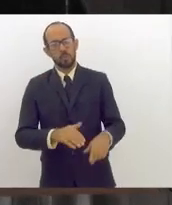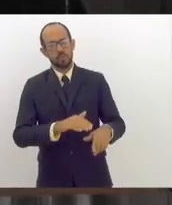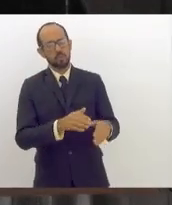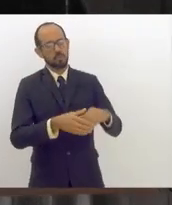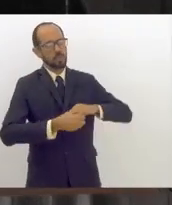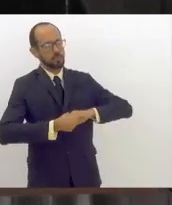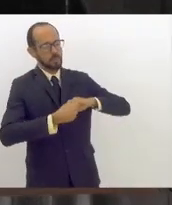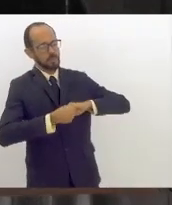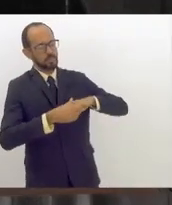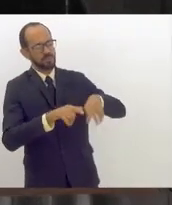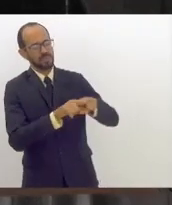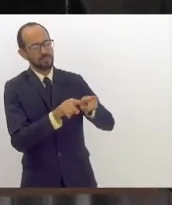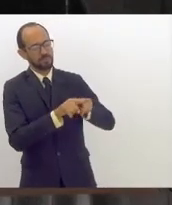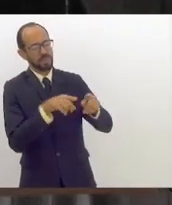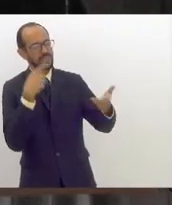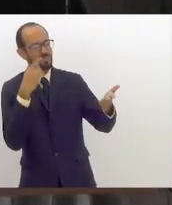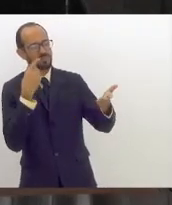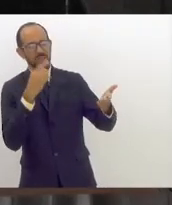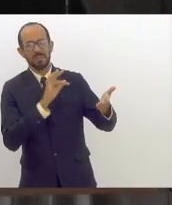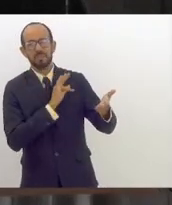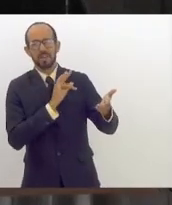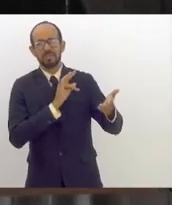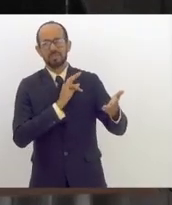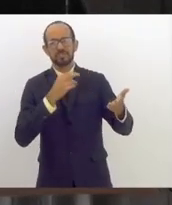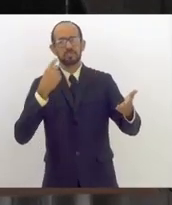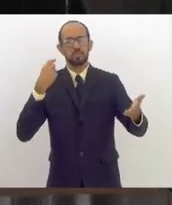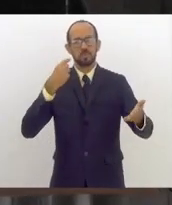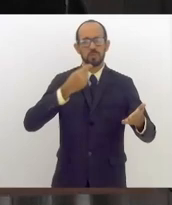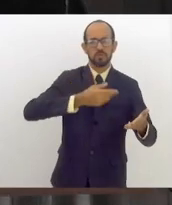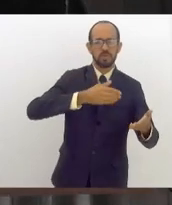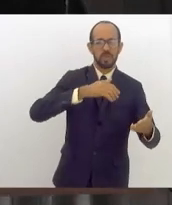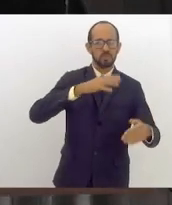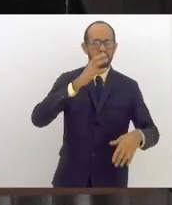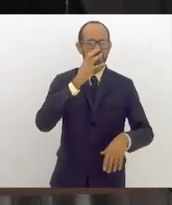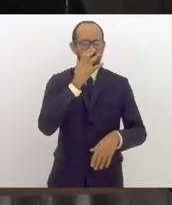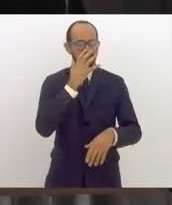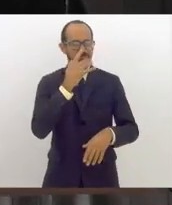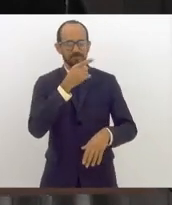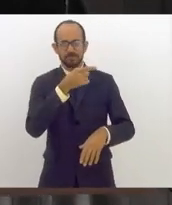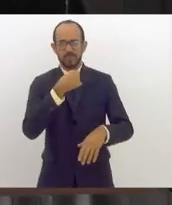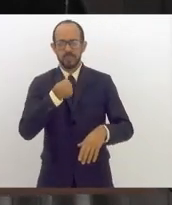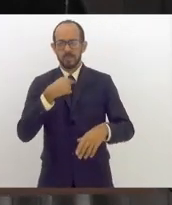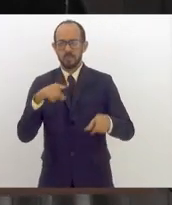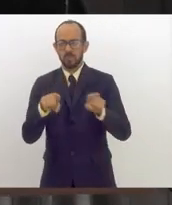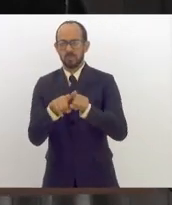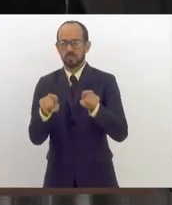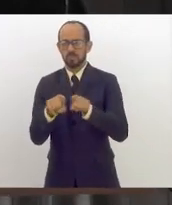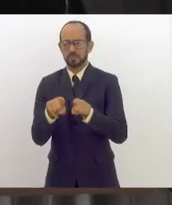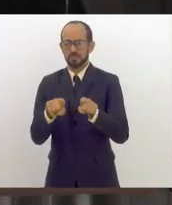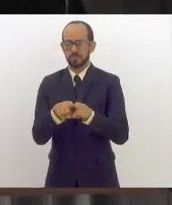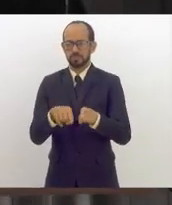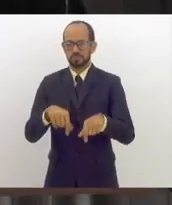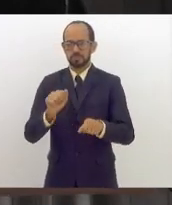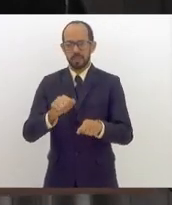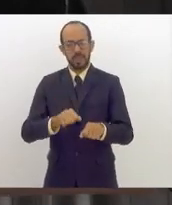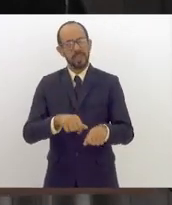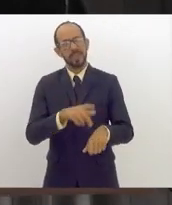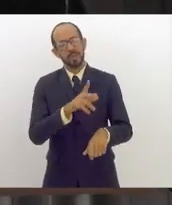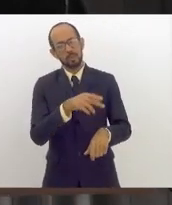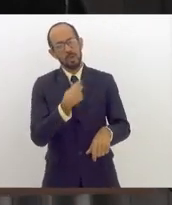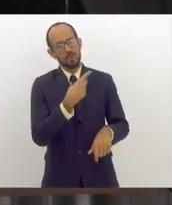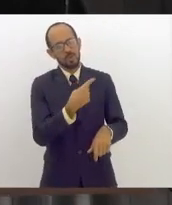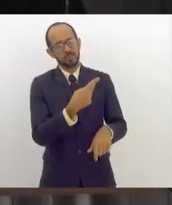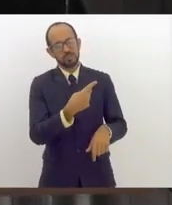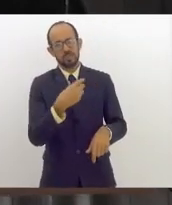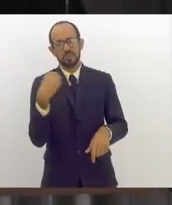quem a longo tempo já admiro assim como eu devota de Nossa Senhora